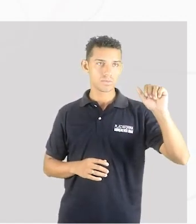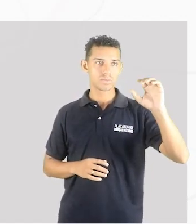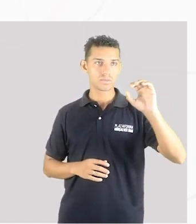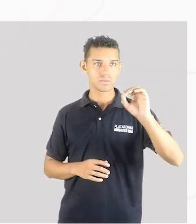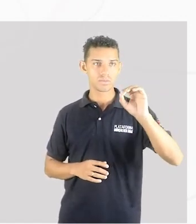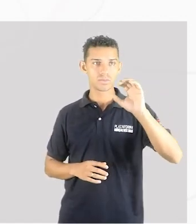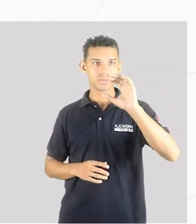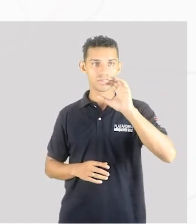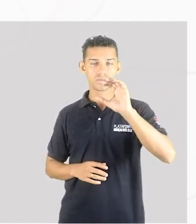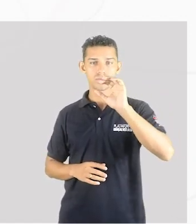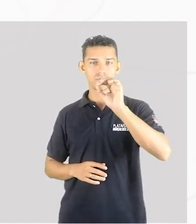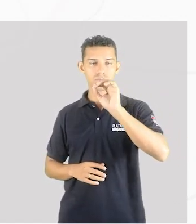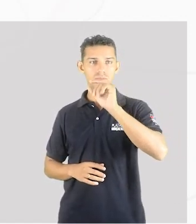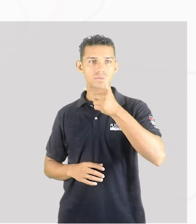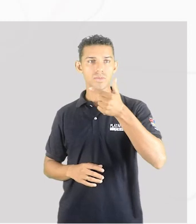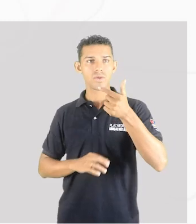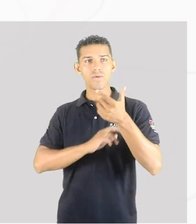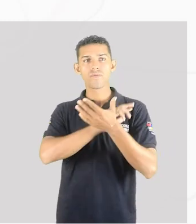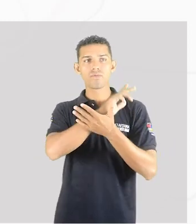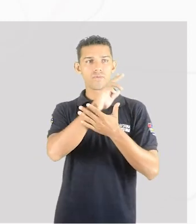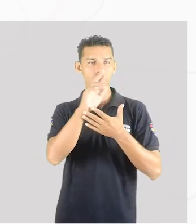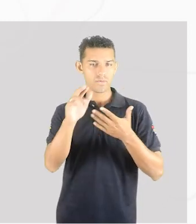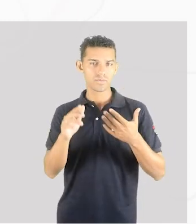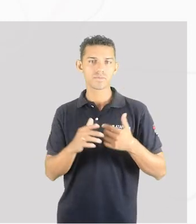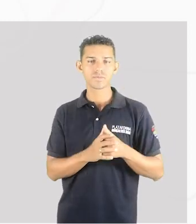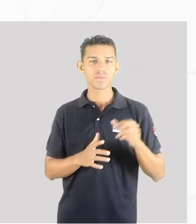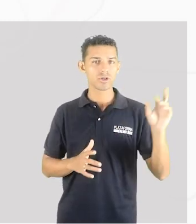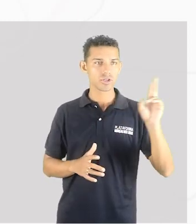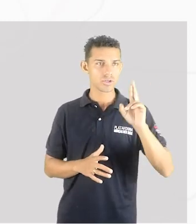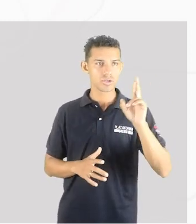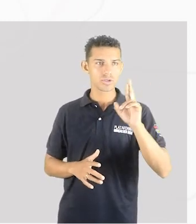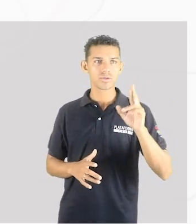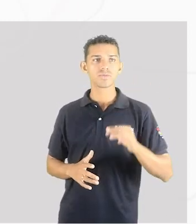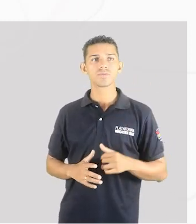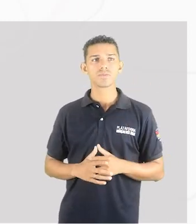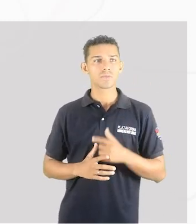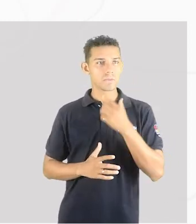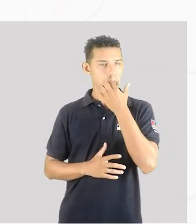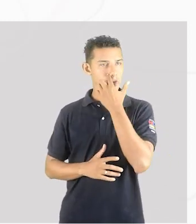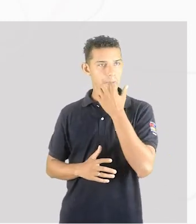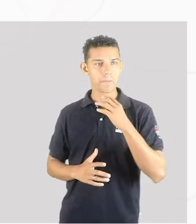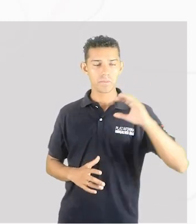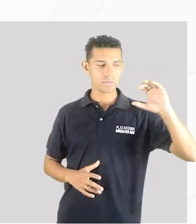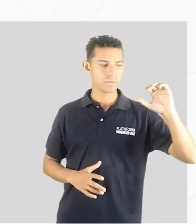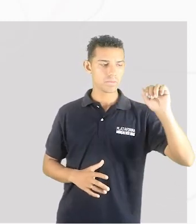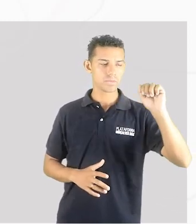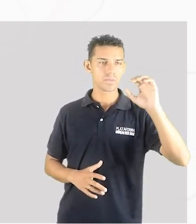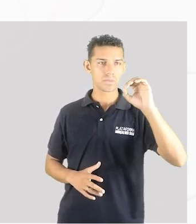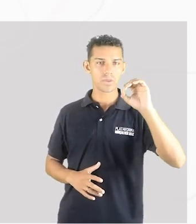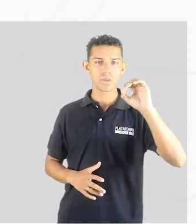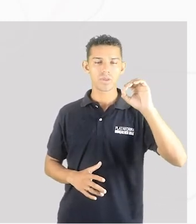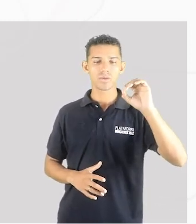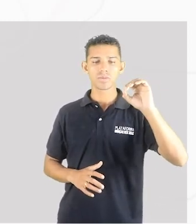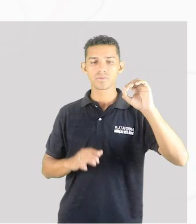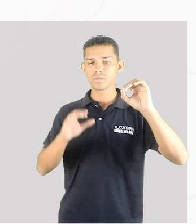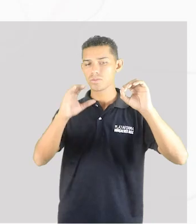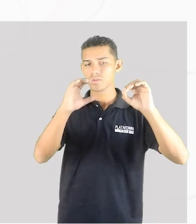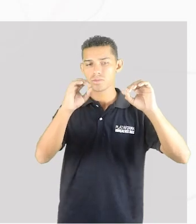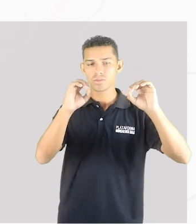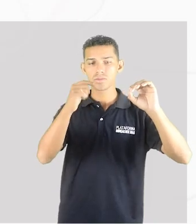reagentes. Aqui eu tenho óxido de cálcio reagindo com gás carbônico, formando carbonato de